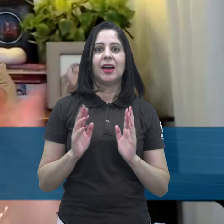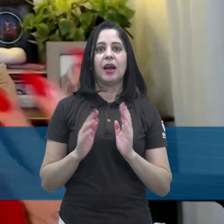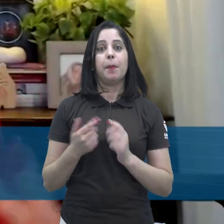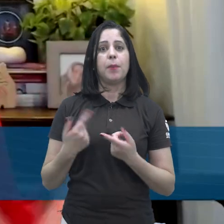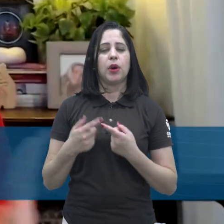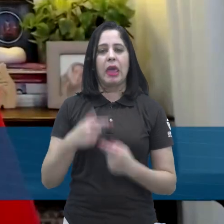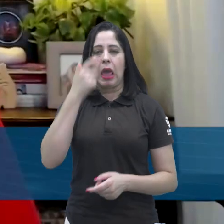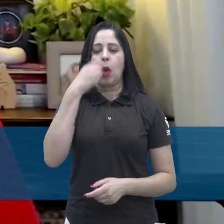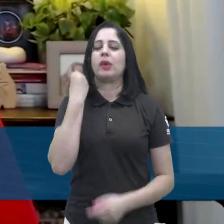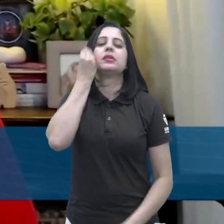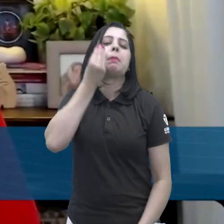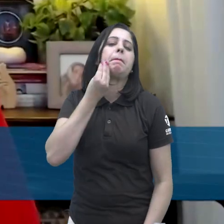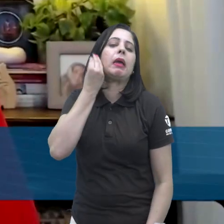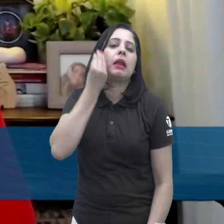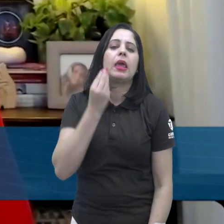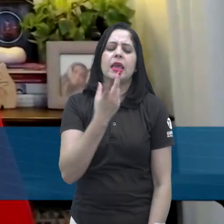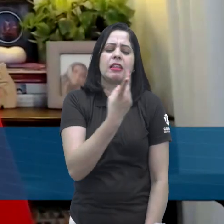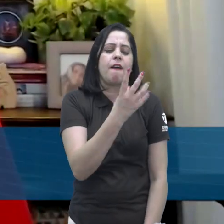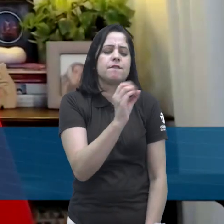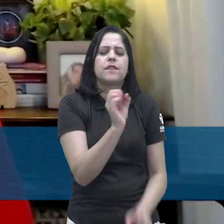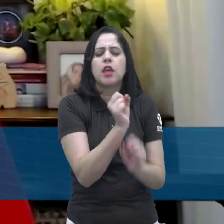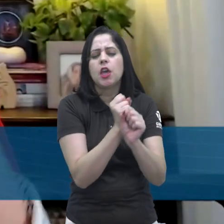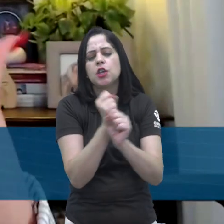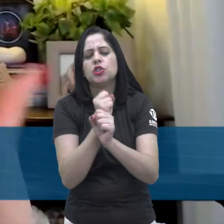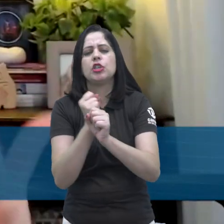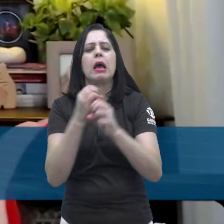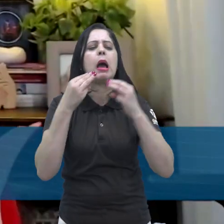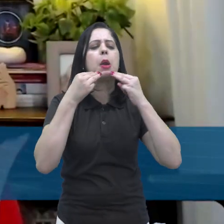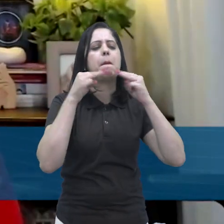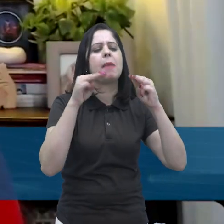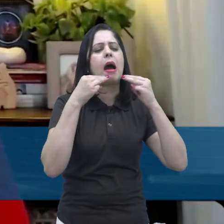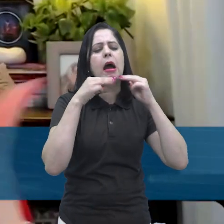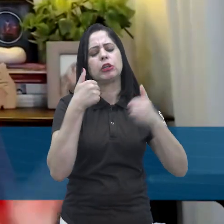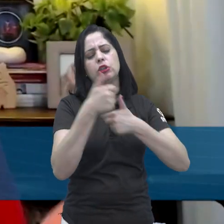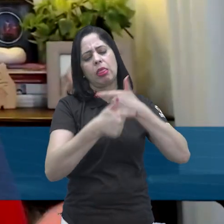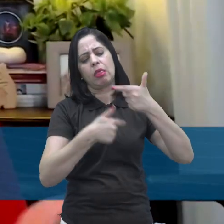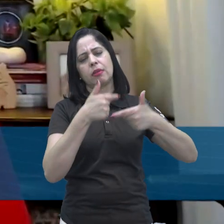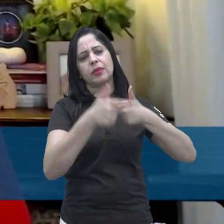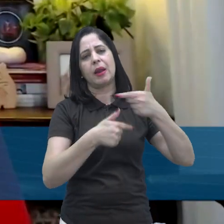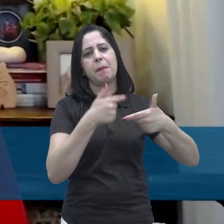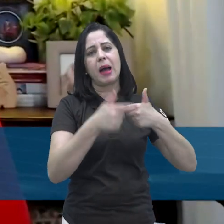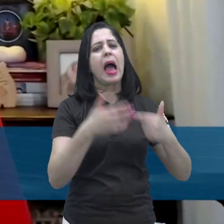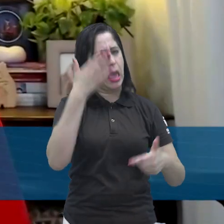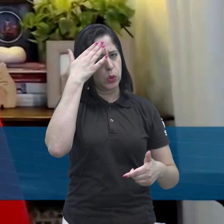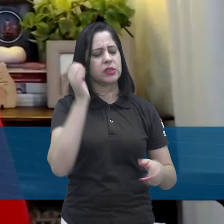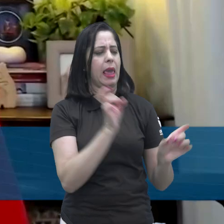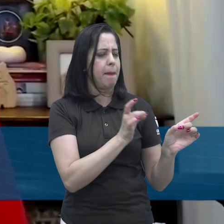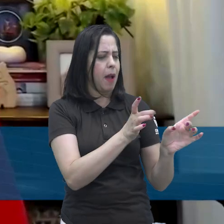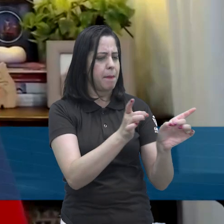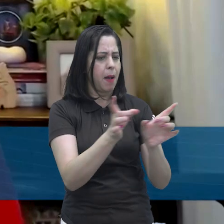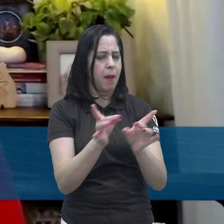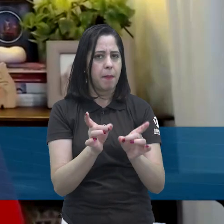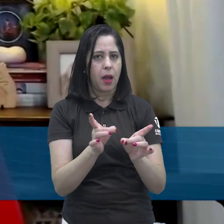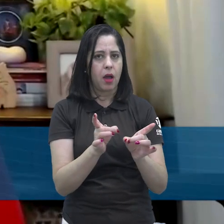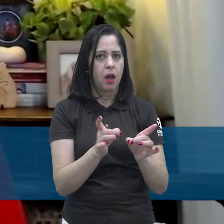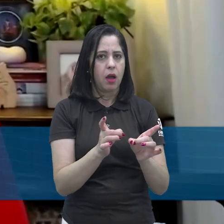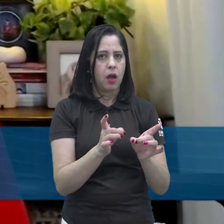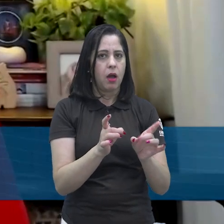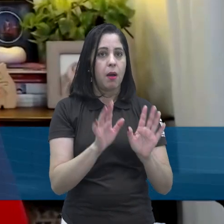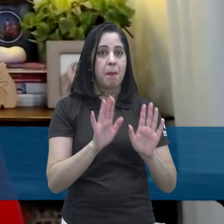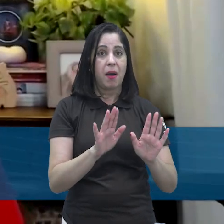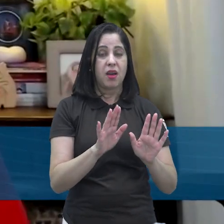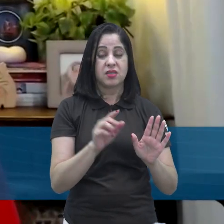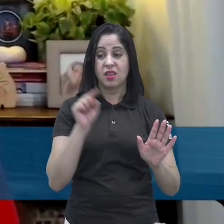eu já tinha uma bagagem de marketing e vendas, então eu tinha uma expertise de vendas, de vender, E eu achei que essa minha expertise de vendas